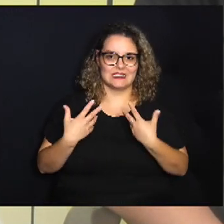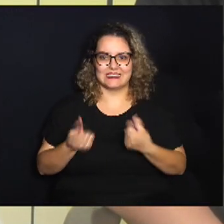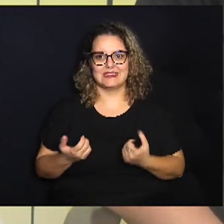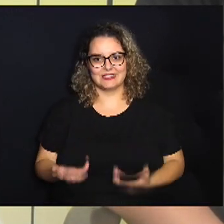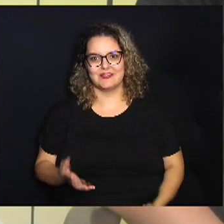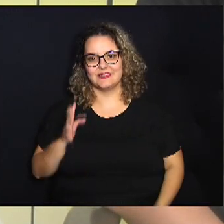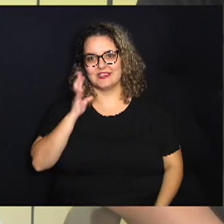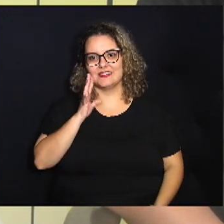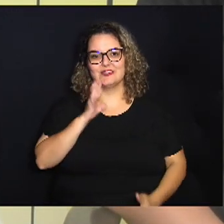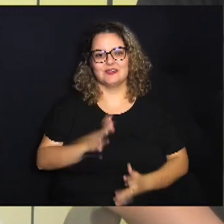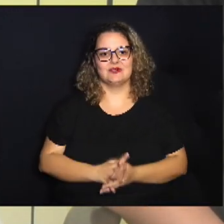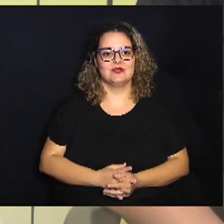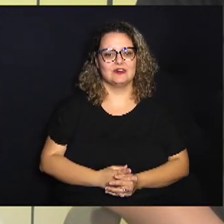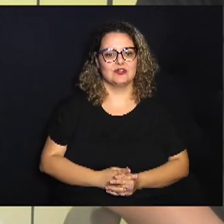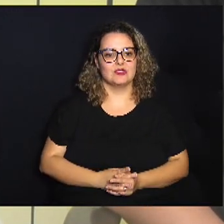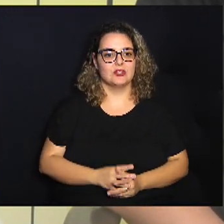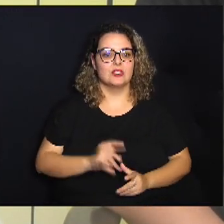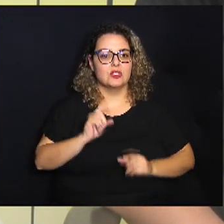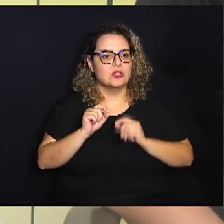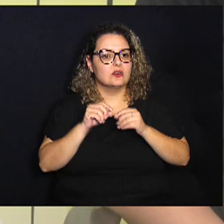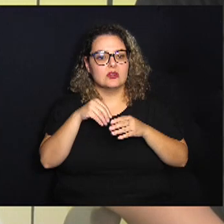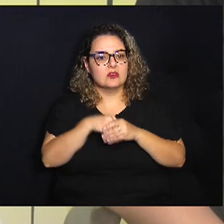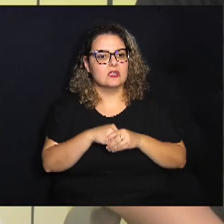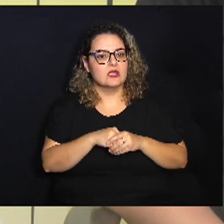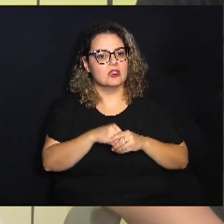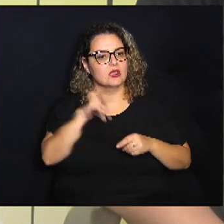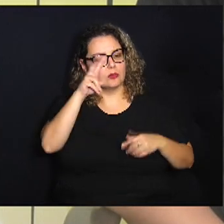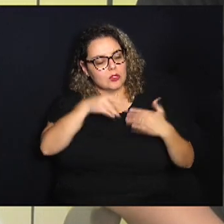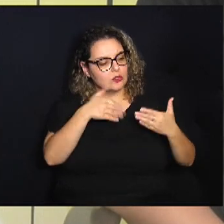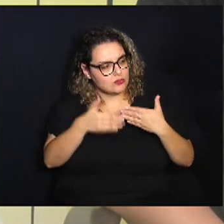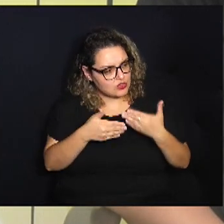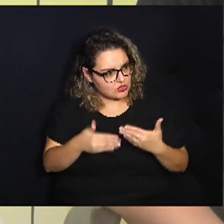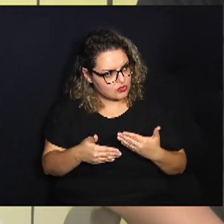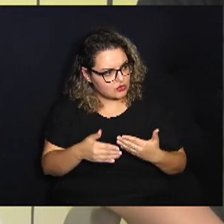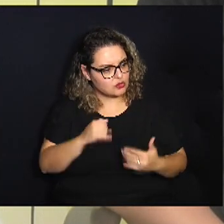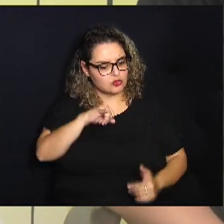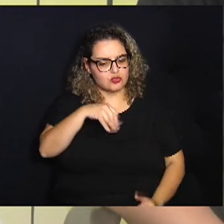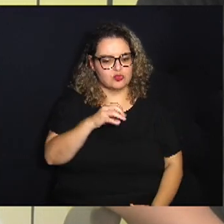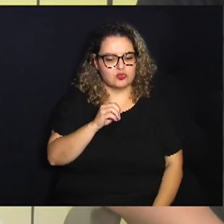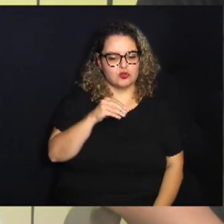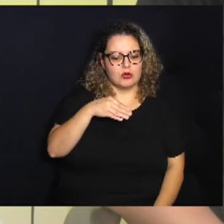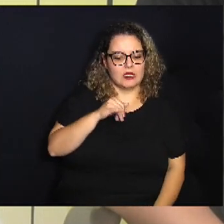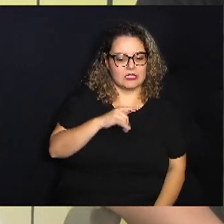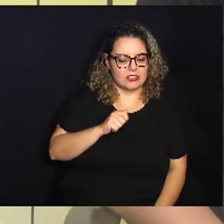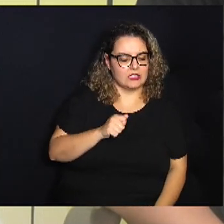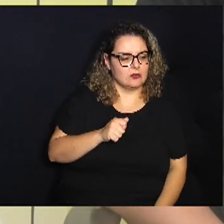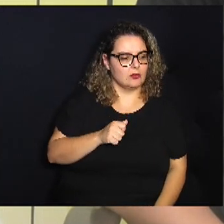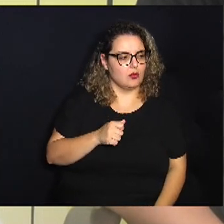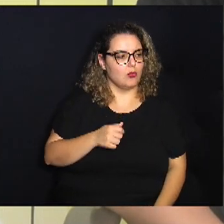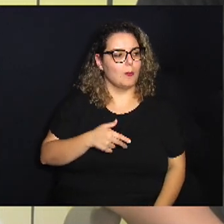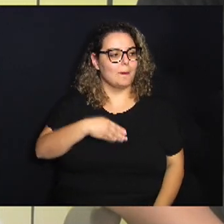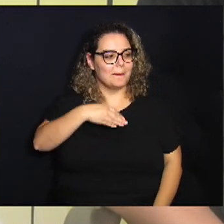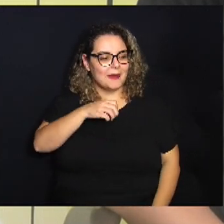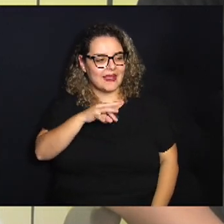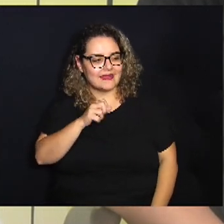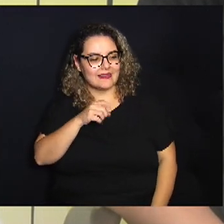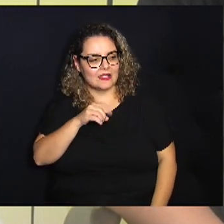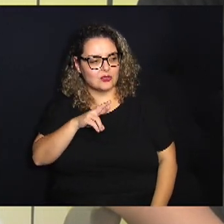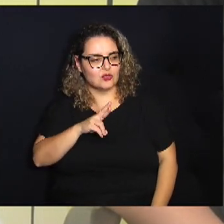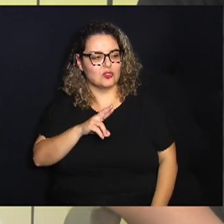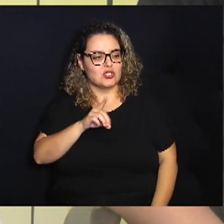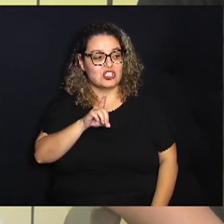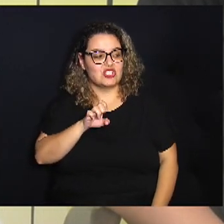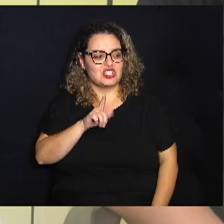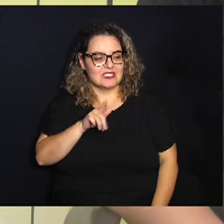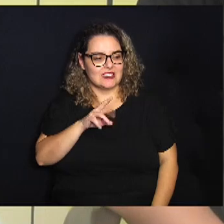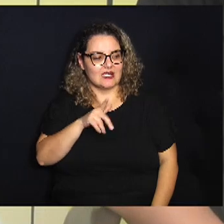legal. E o que que conta? Conta a trajetória, no primeiro livro, né, do Joaquim, Matador de Dragões, conta a trajetória desse atleta, que